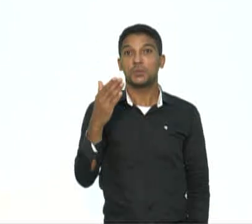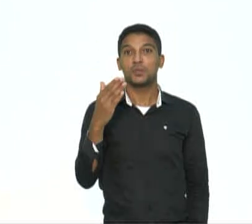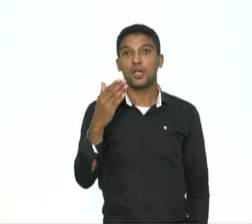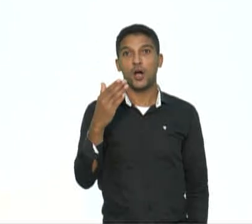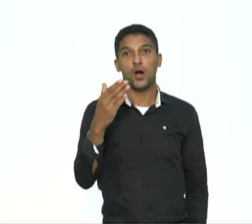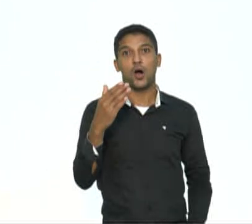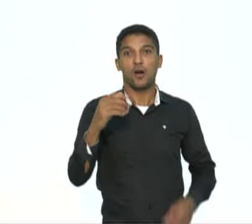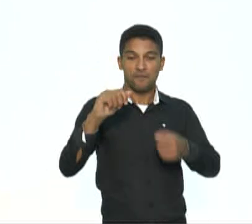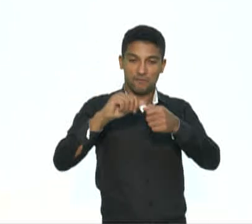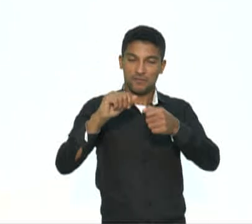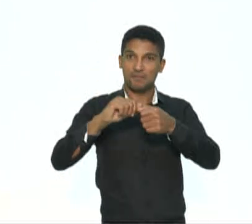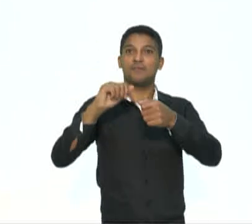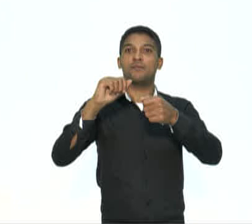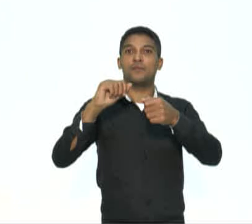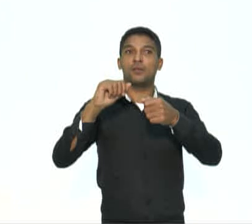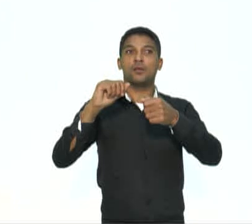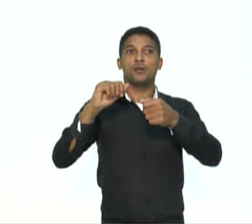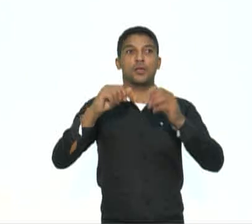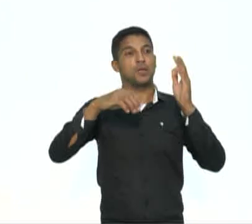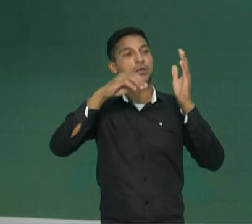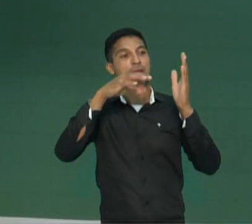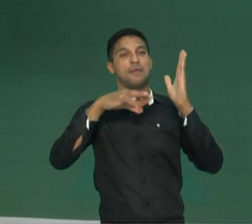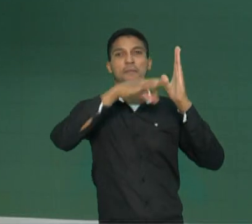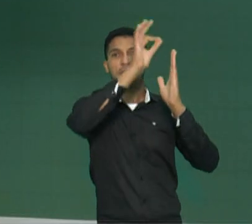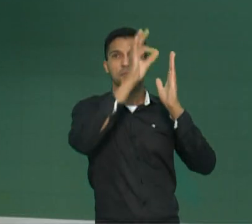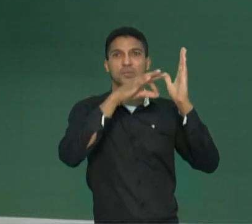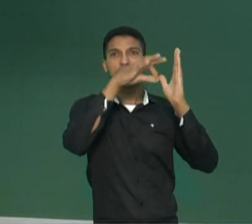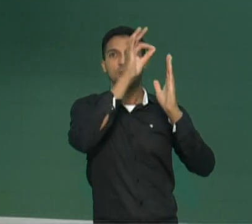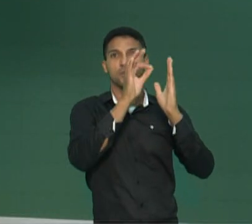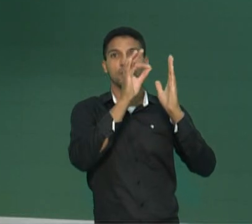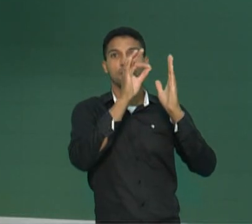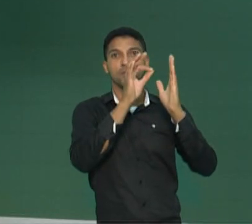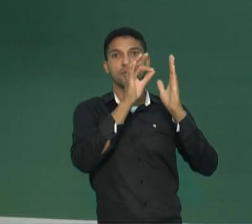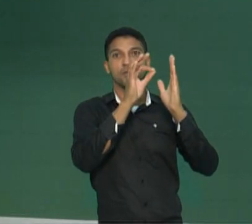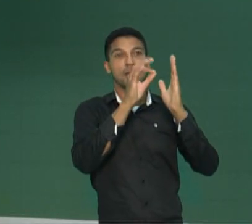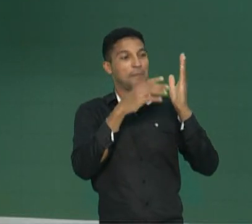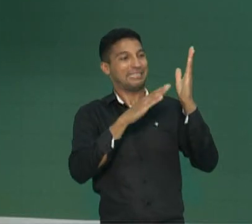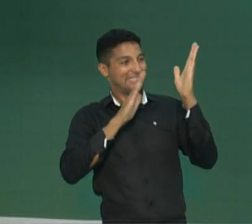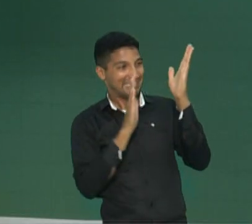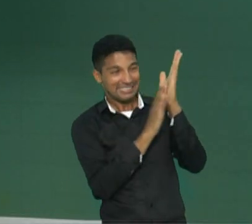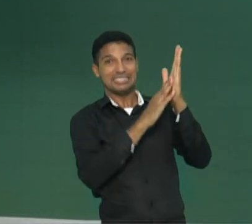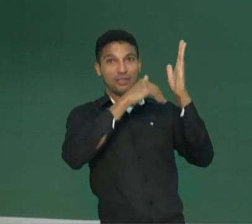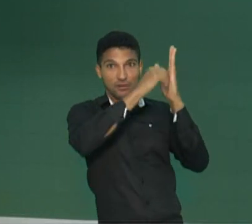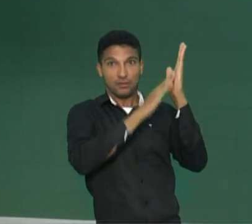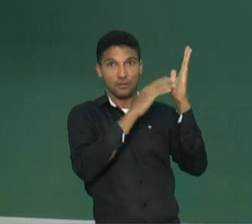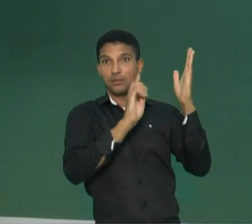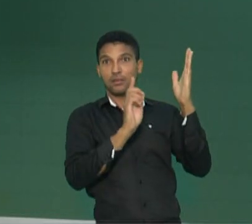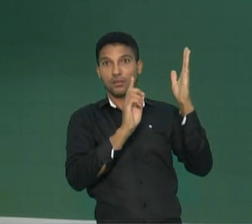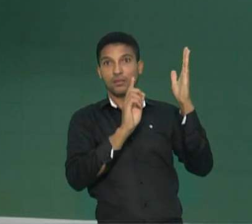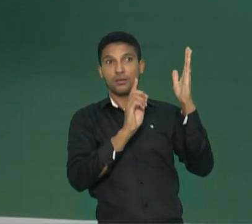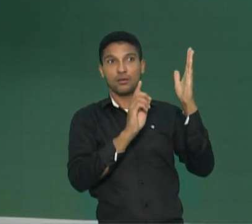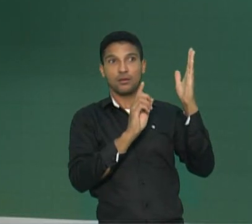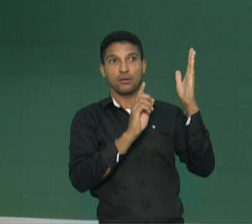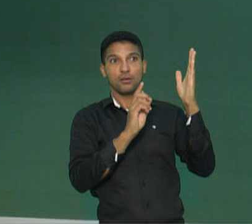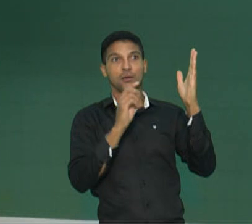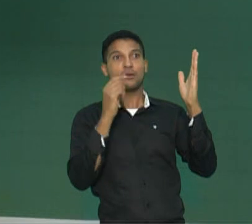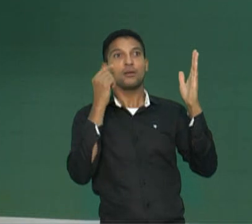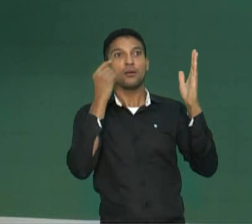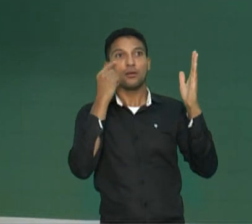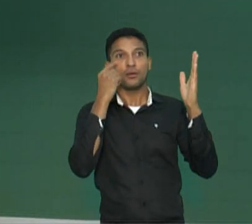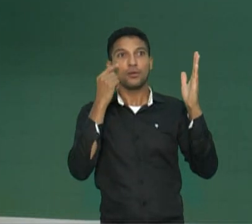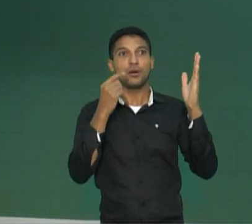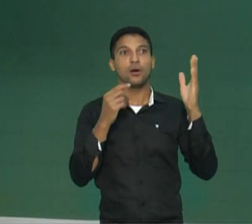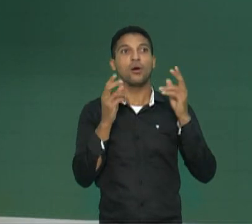mais painéis, os cetábulos. Tá? Então, eles não eram pintados nas paredes, tá? Ou serem dobrados em várias partes,